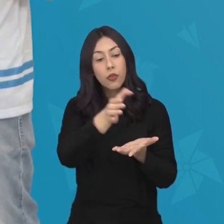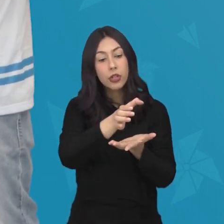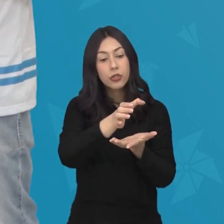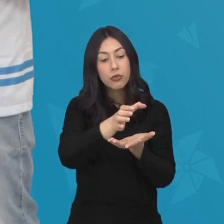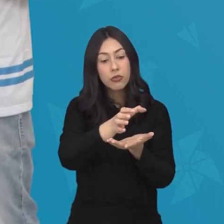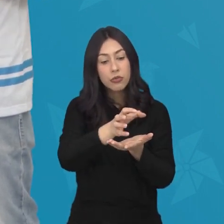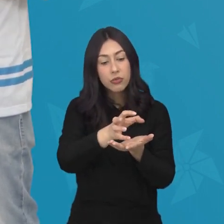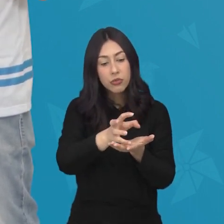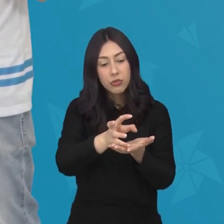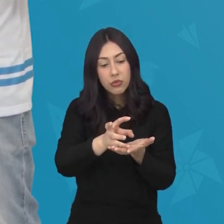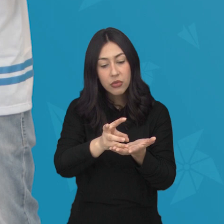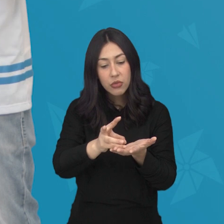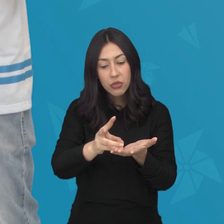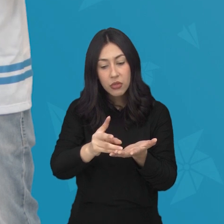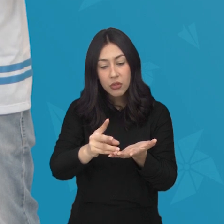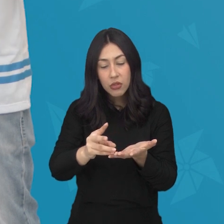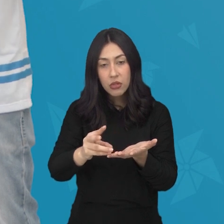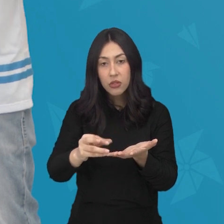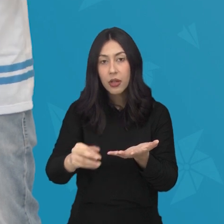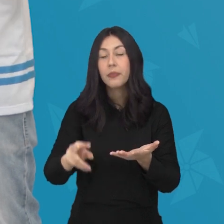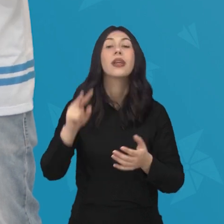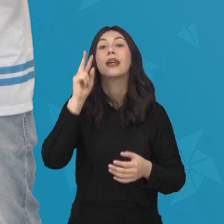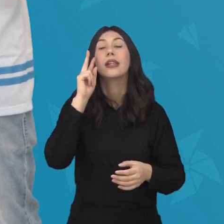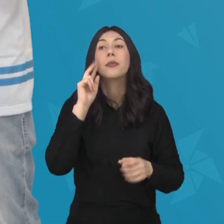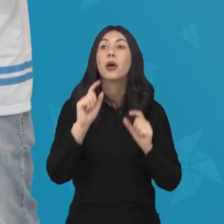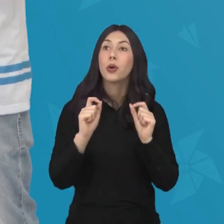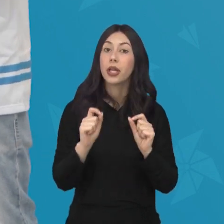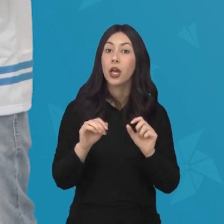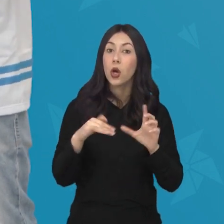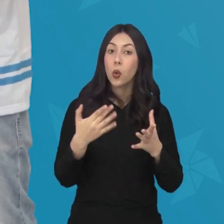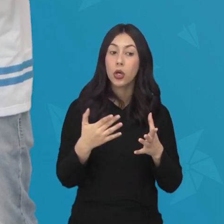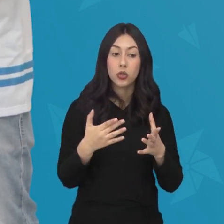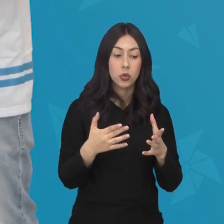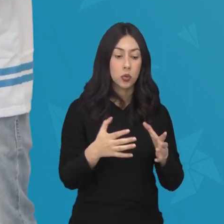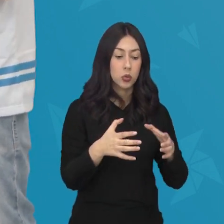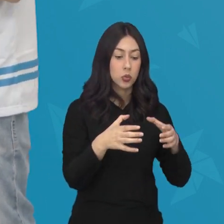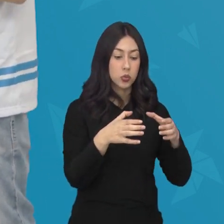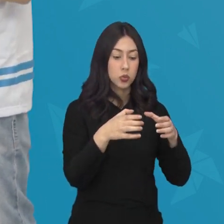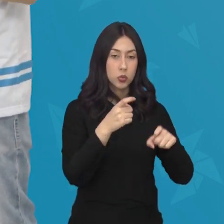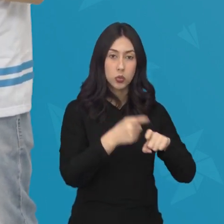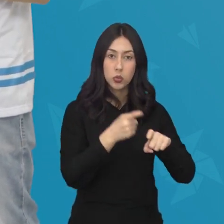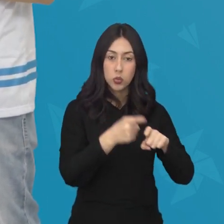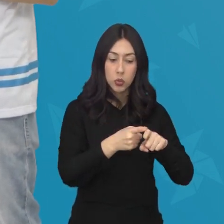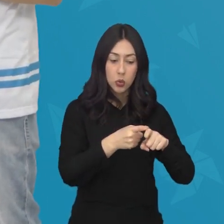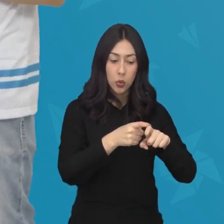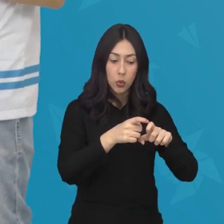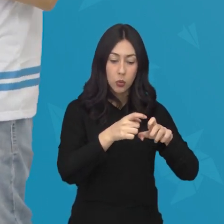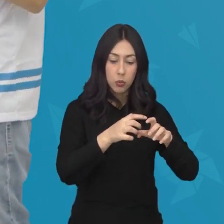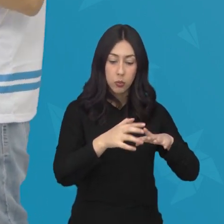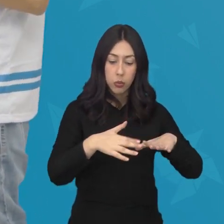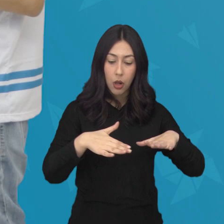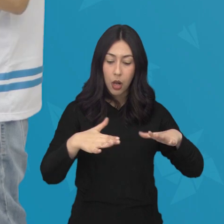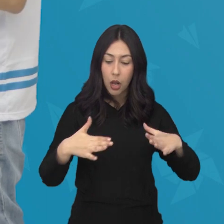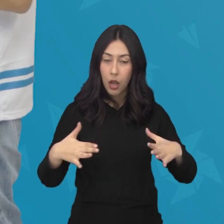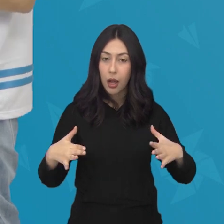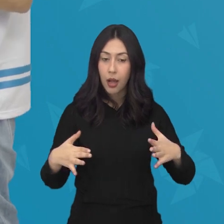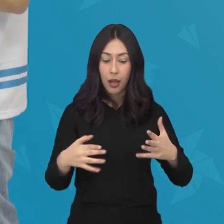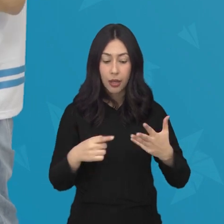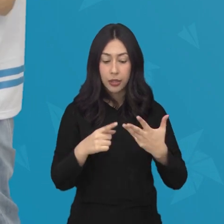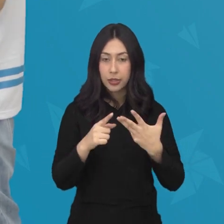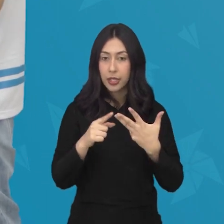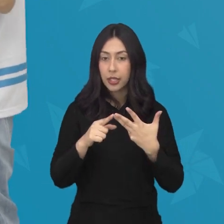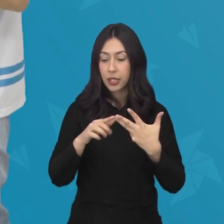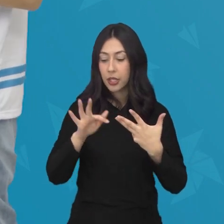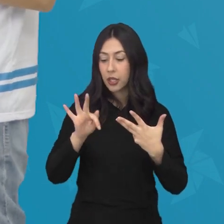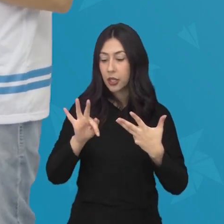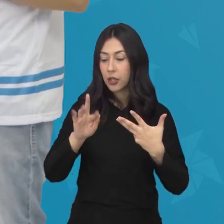né? A gente lembrou que quando você quer passar algo do sólido para o líquido, você quer fundir aquela substância, né? Então é um fenômeno